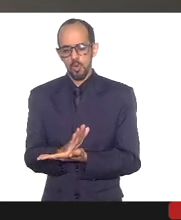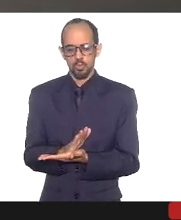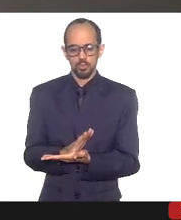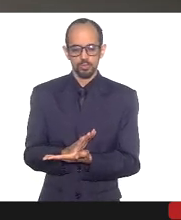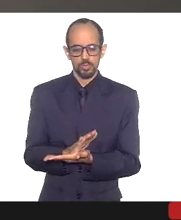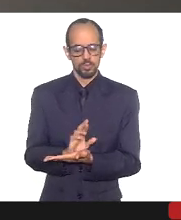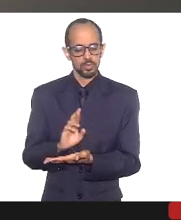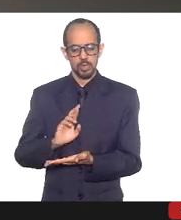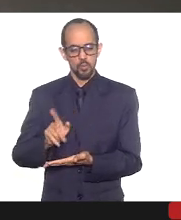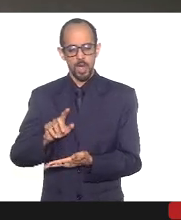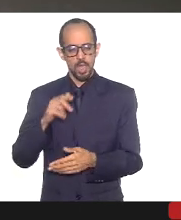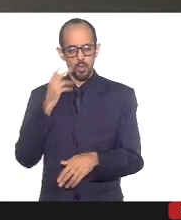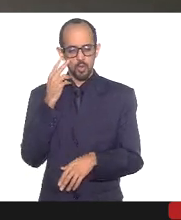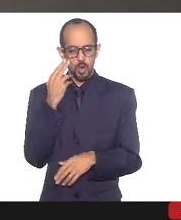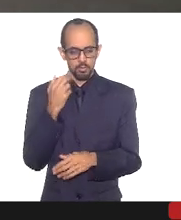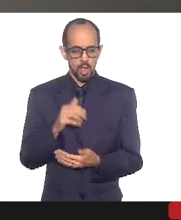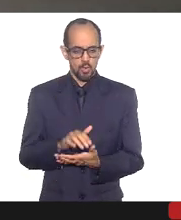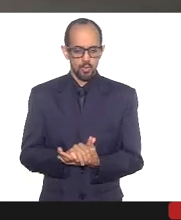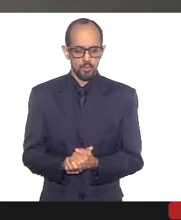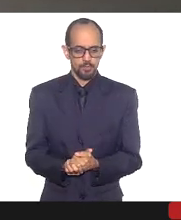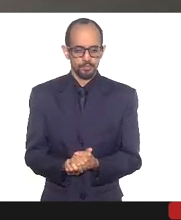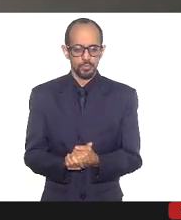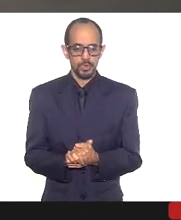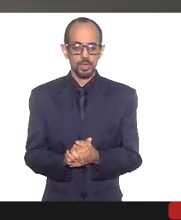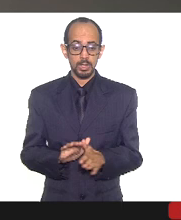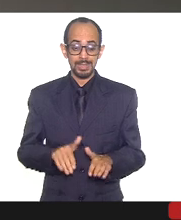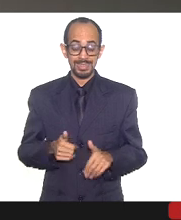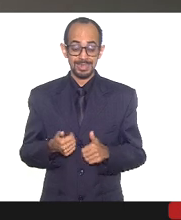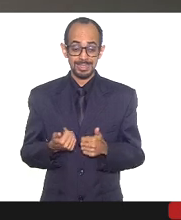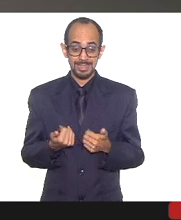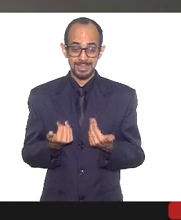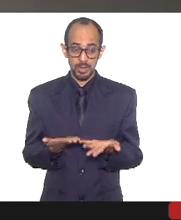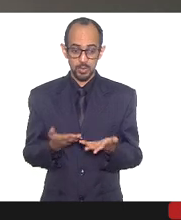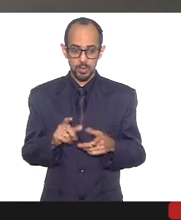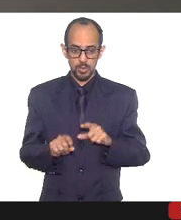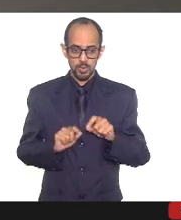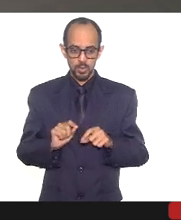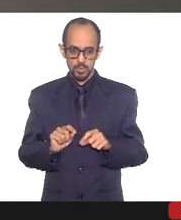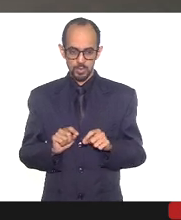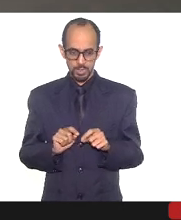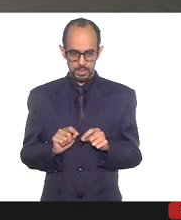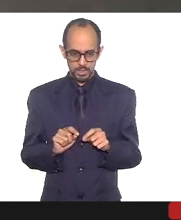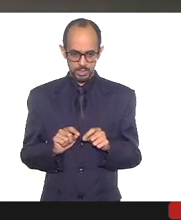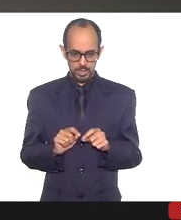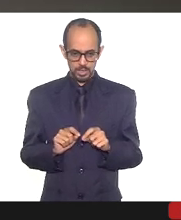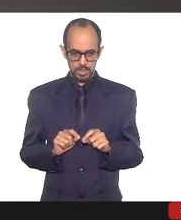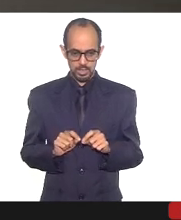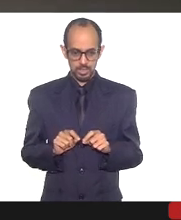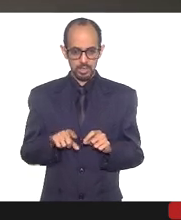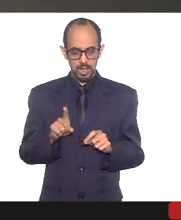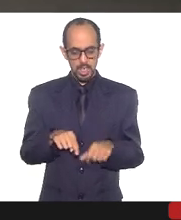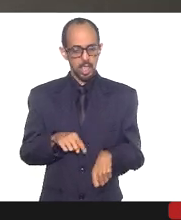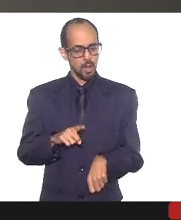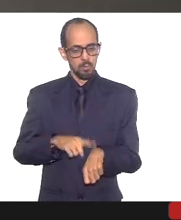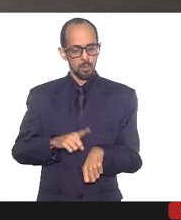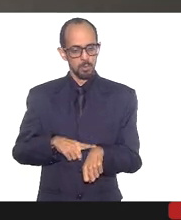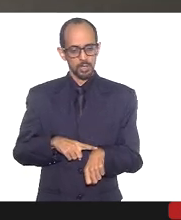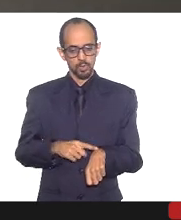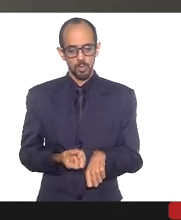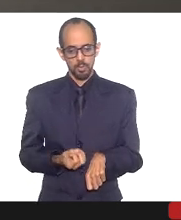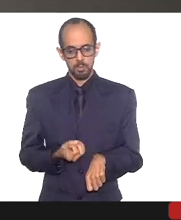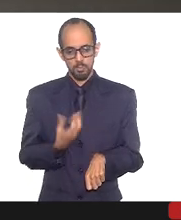o normal, não é o cotidiano. Então, na realidade, dessas falas todas, é um momento muito bom, de a gente estar com